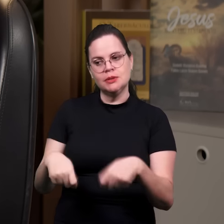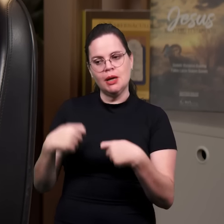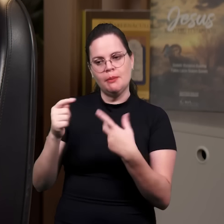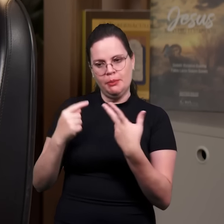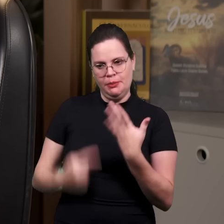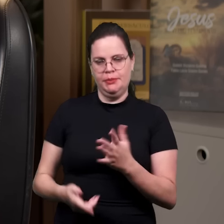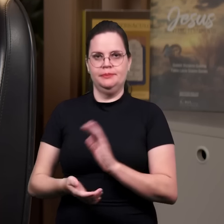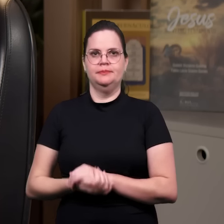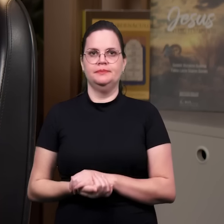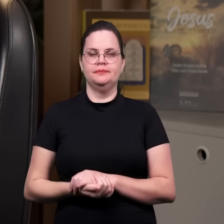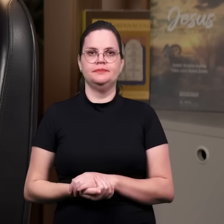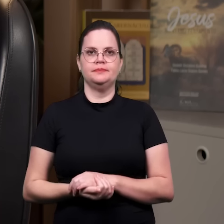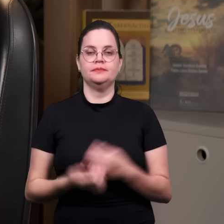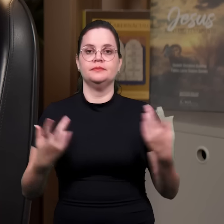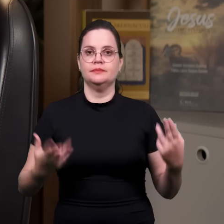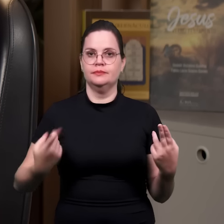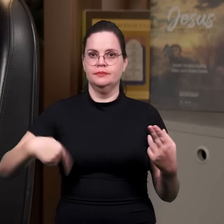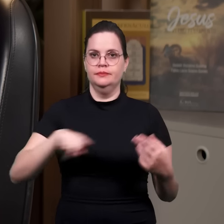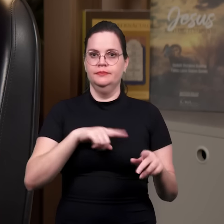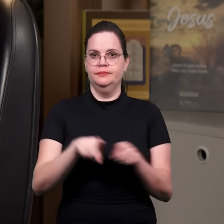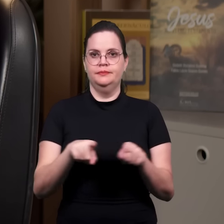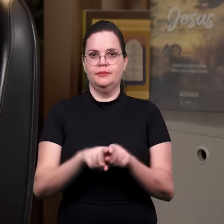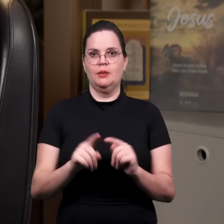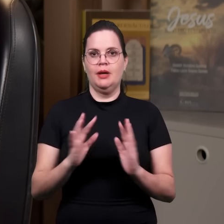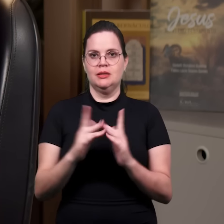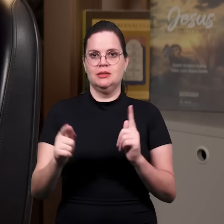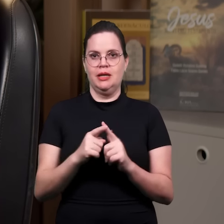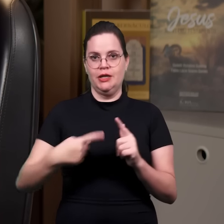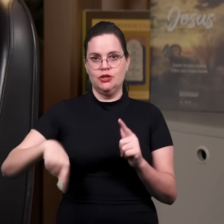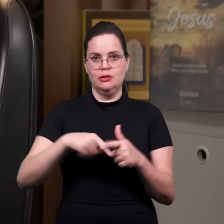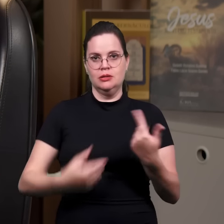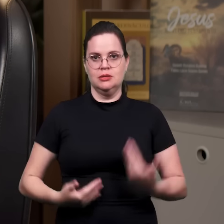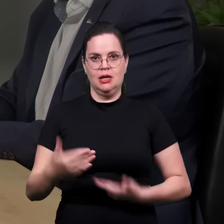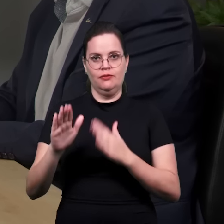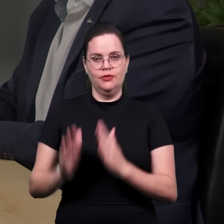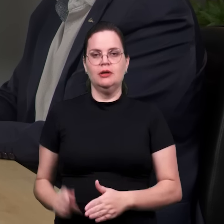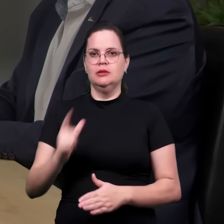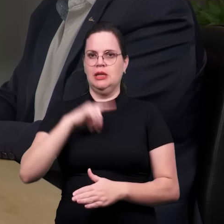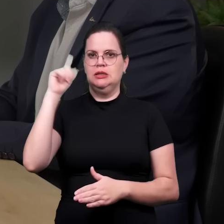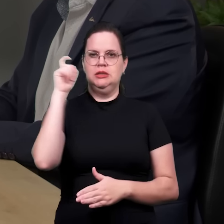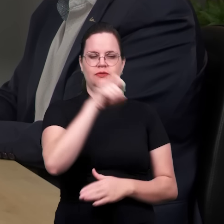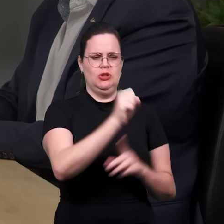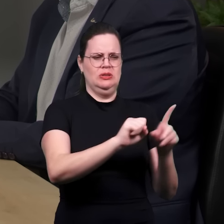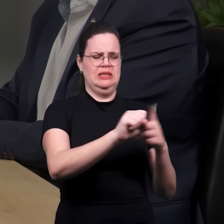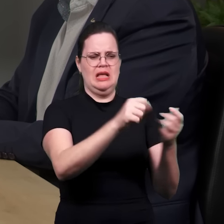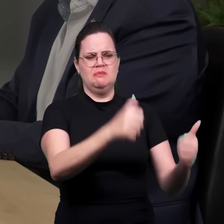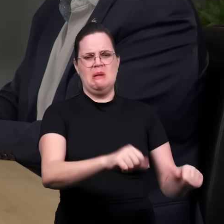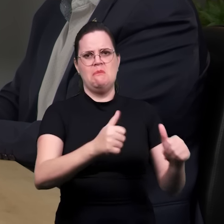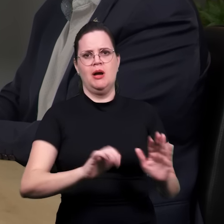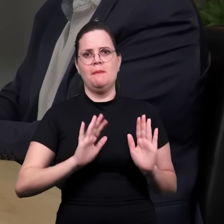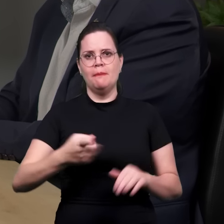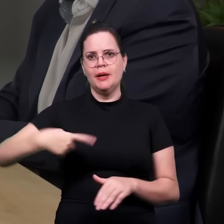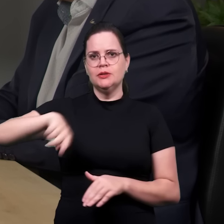igreja hoje, né? Num momento difícil, momento social, momento do mundo, a igreja ela vive uma experiência